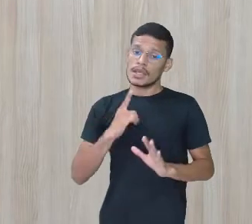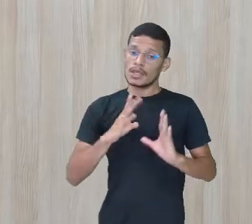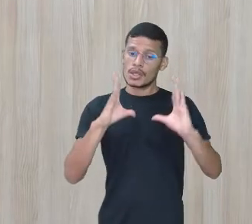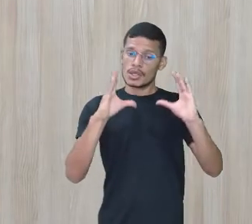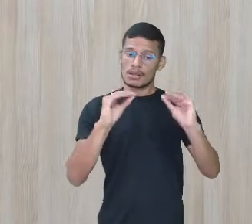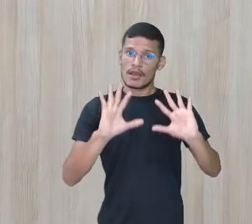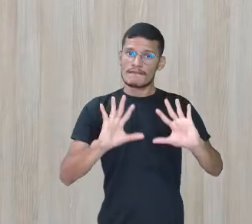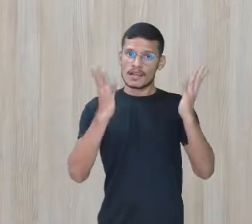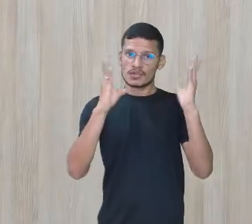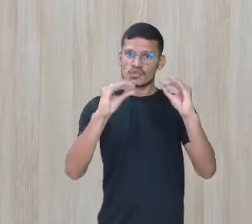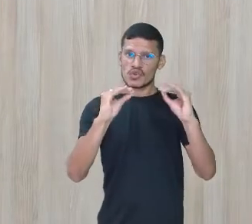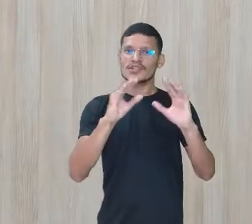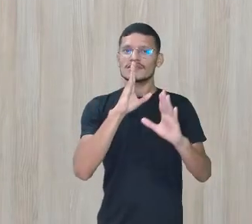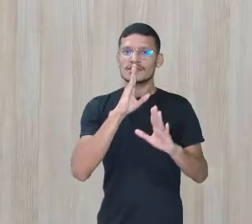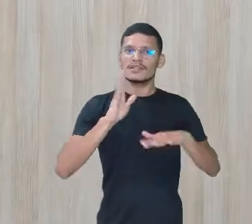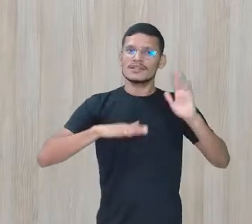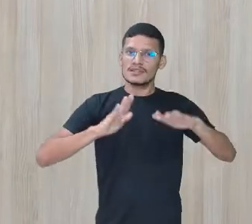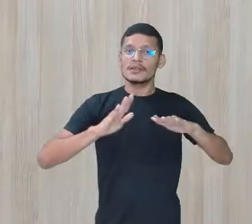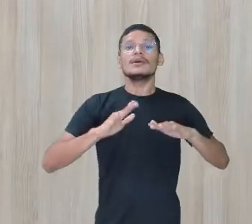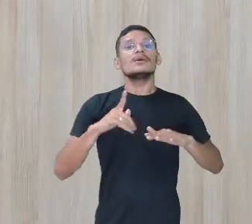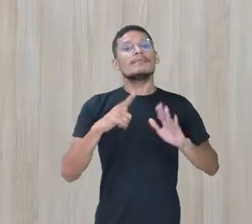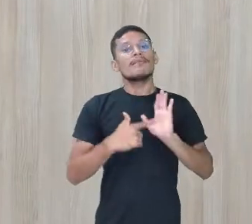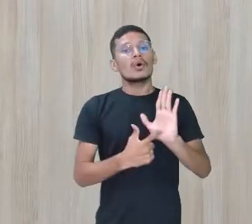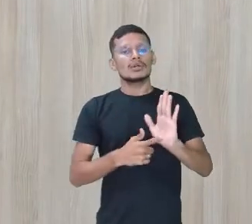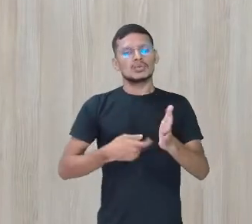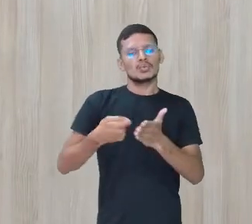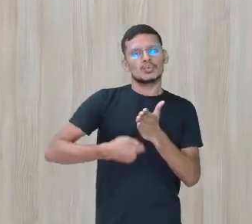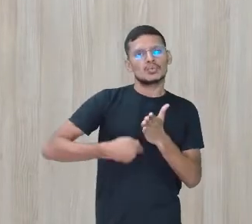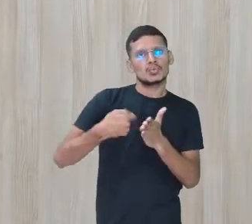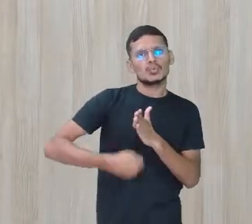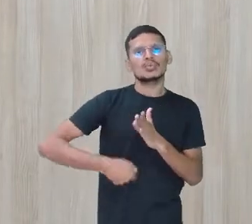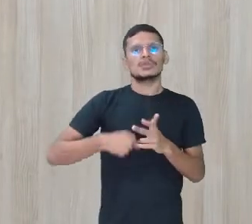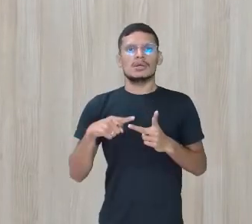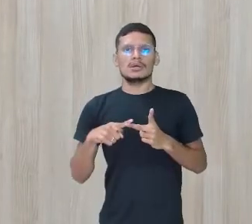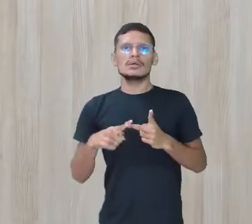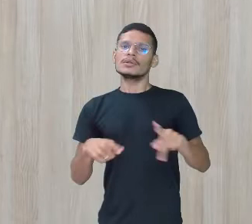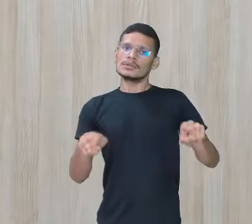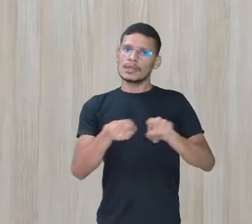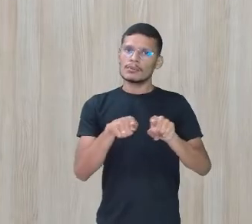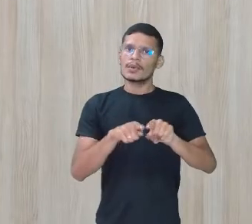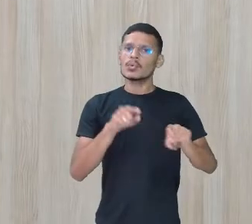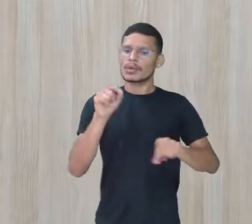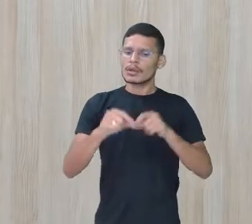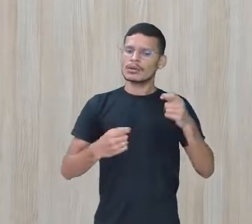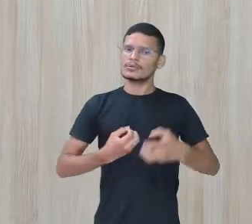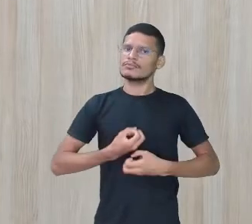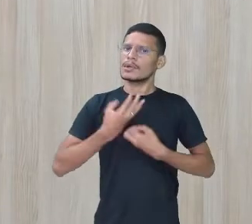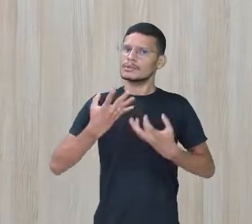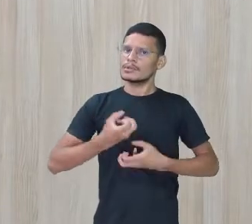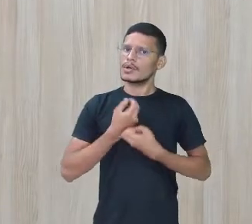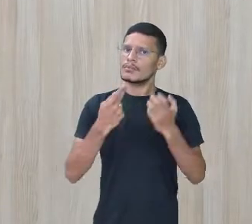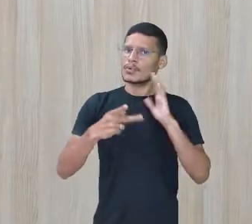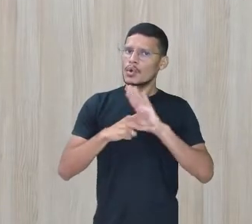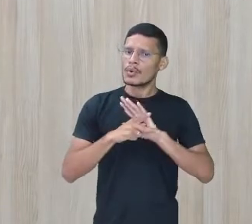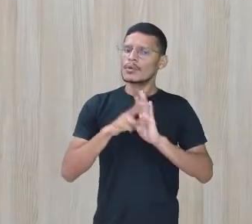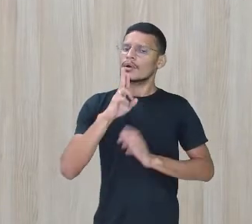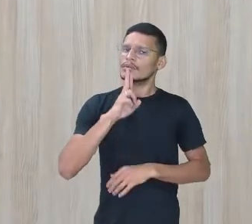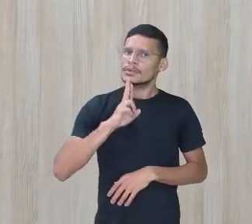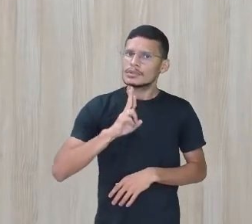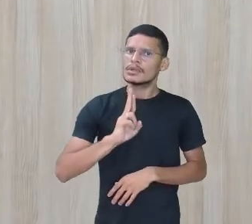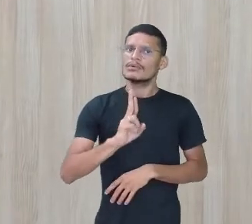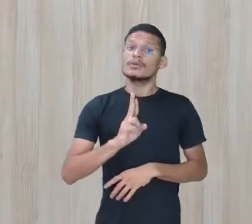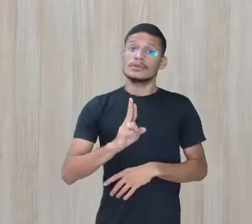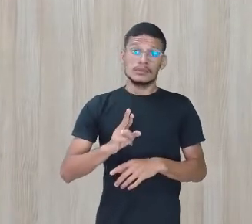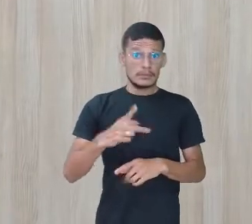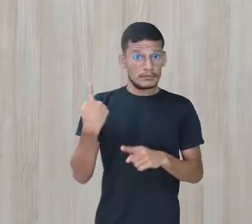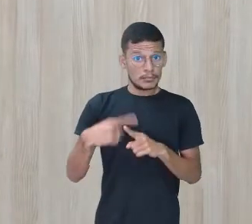que representa toda uma história de luta, a expressão de uma religiosidade que,